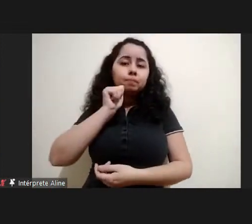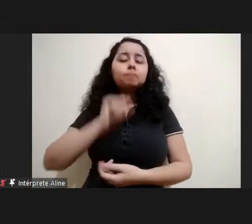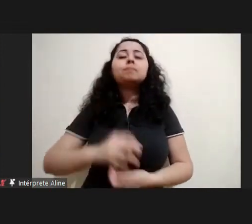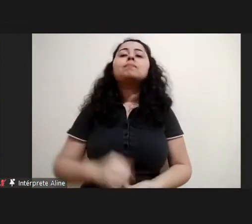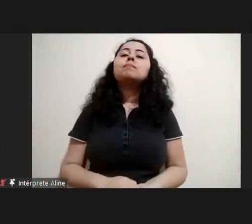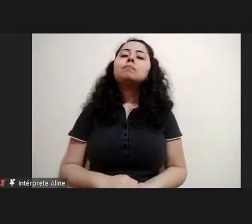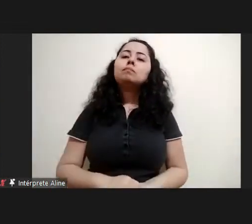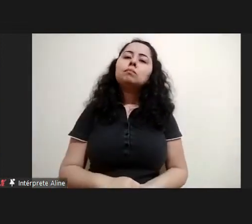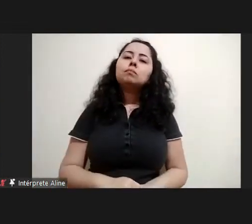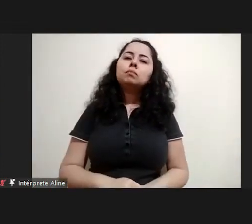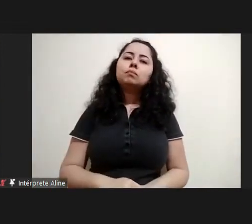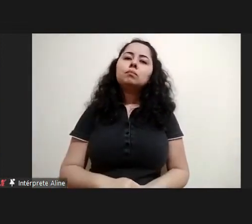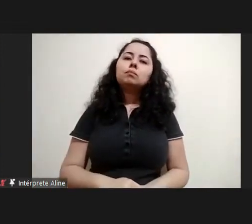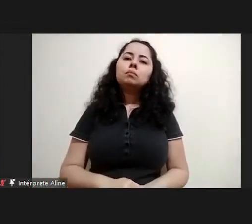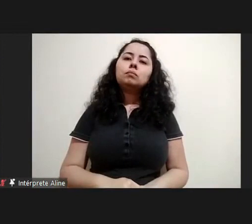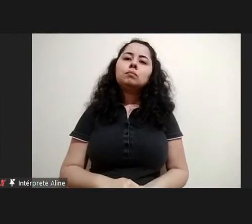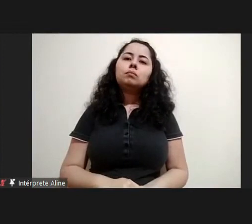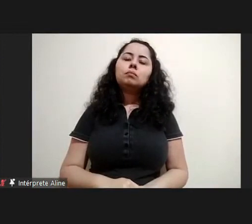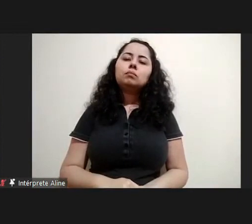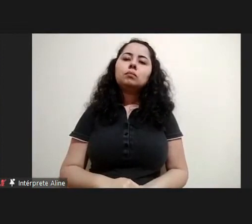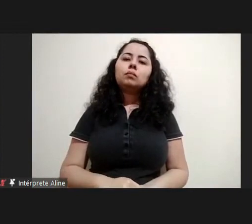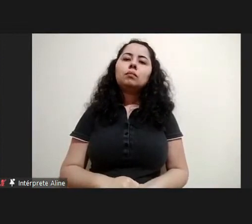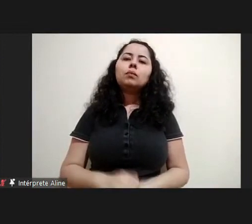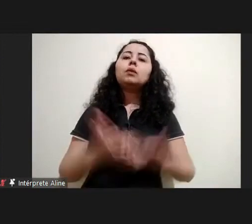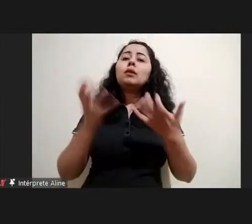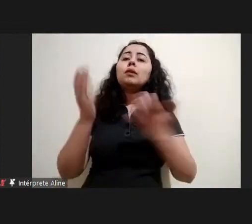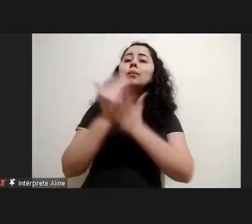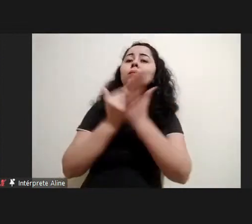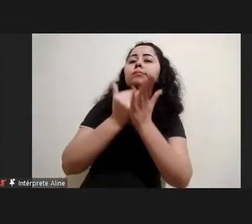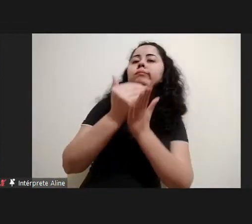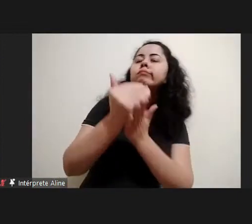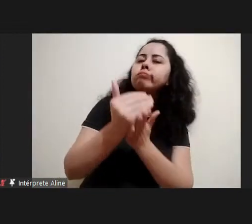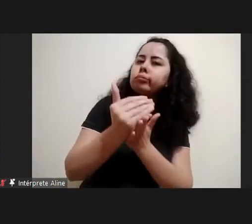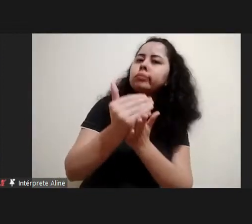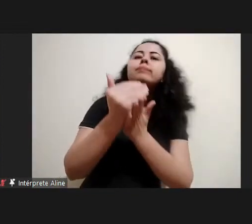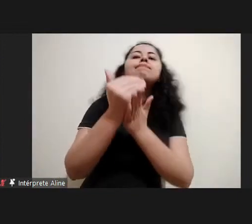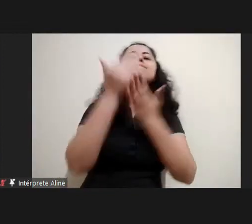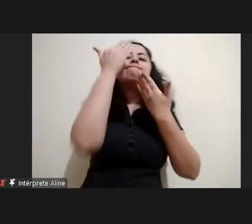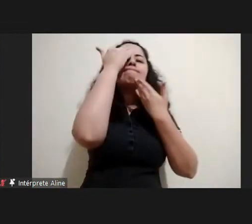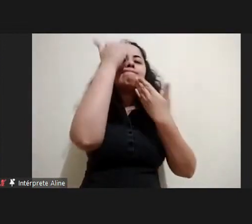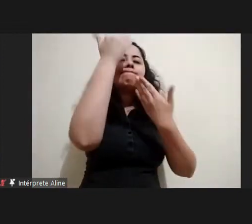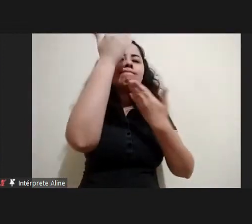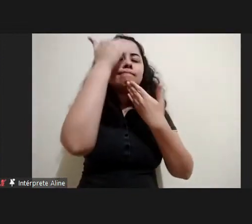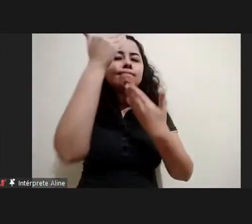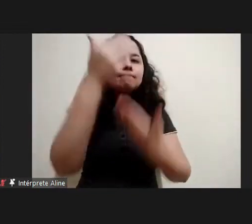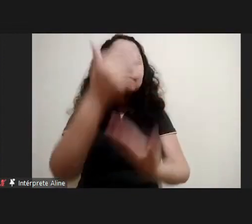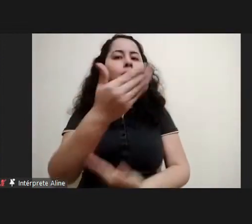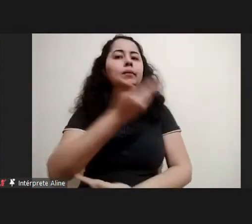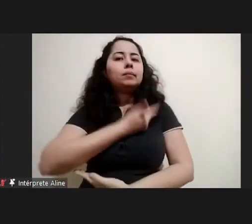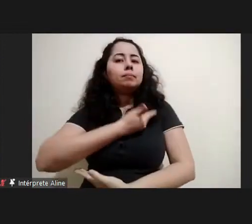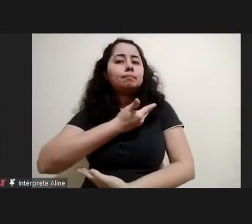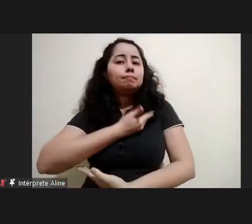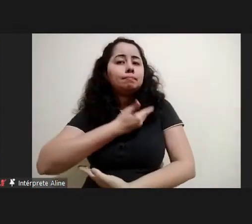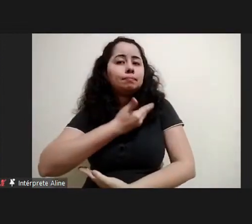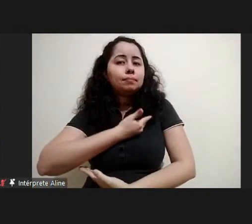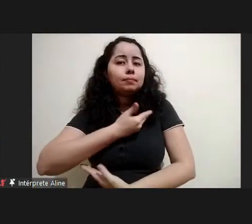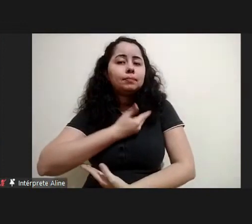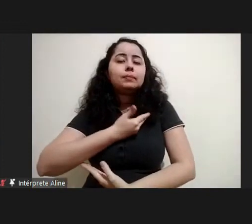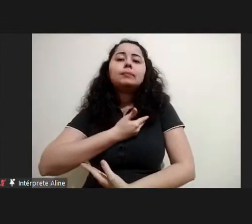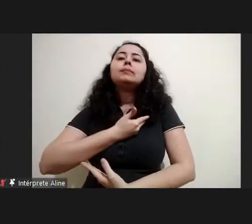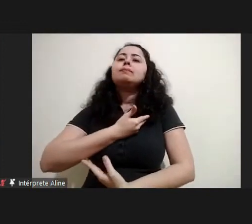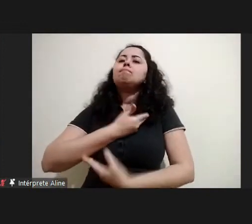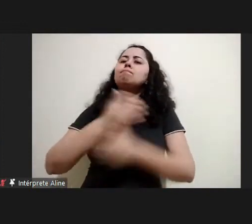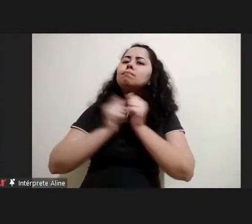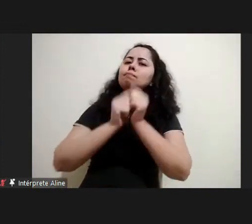Eu gostaria de iniciar saudando a minha amiga, companheira dessa difícil missão de conduzir